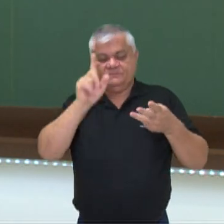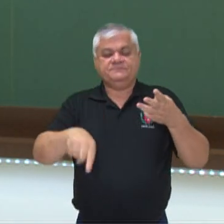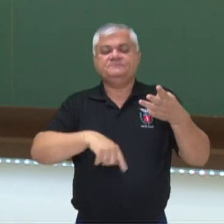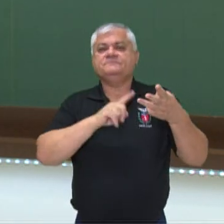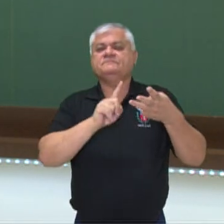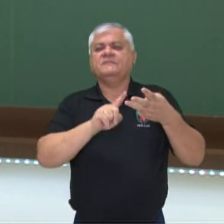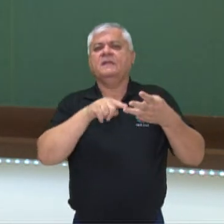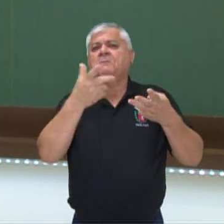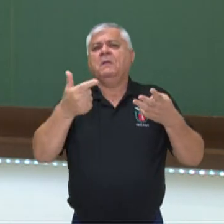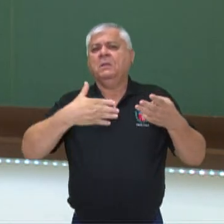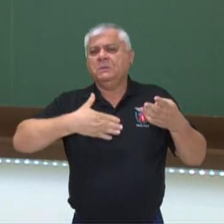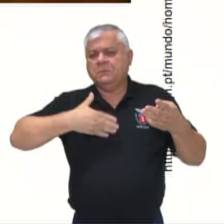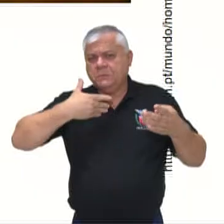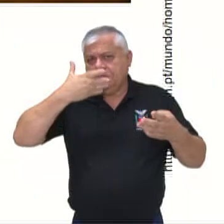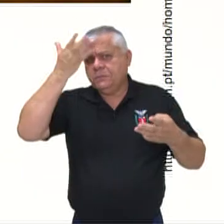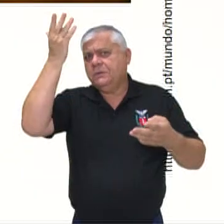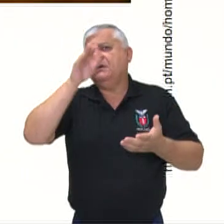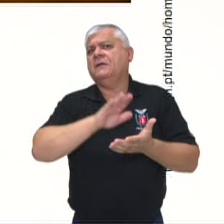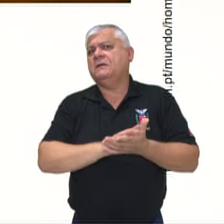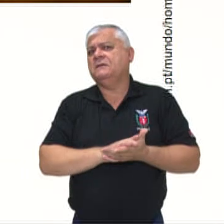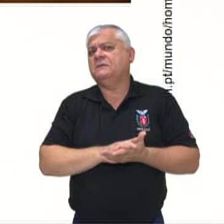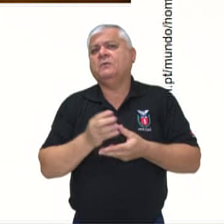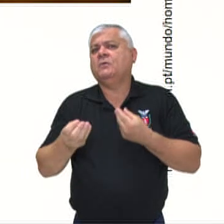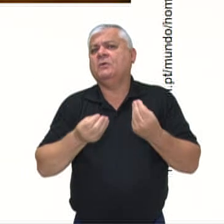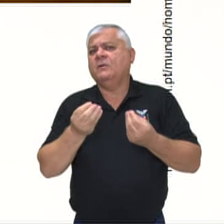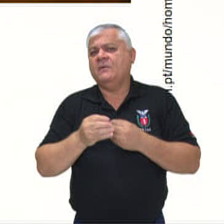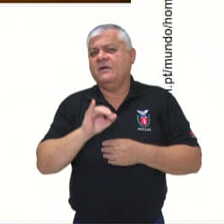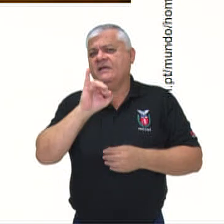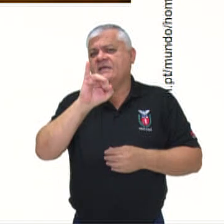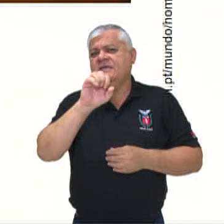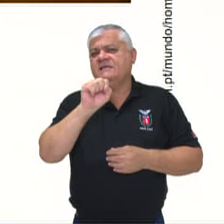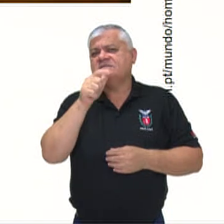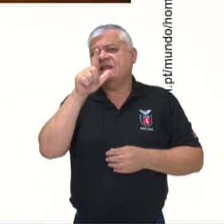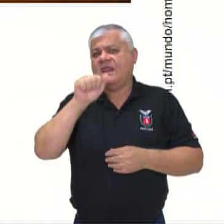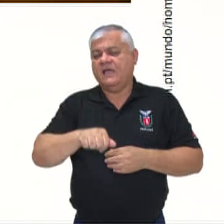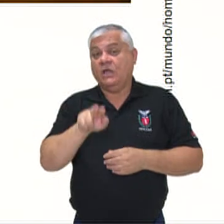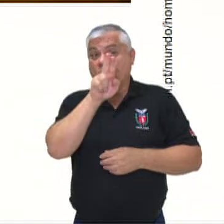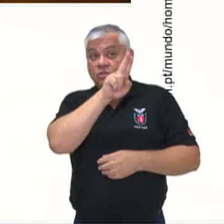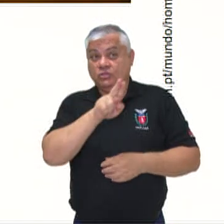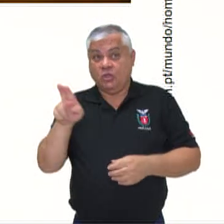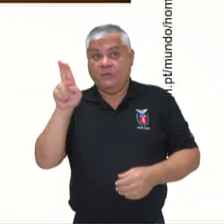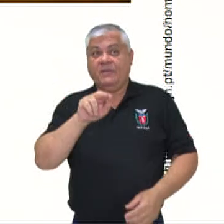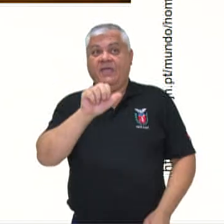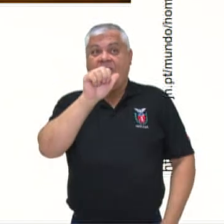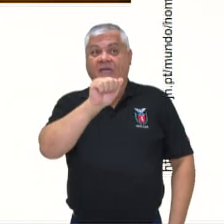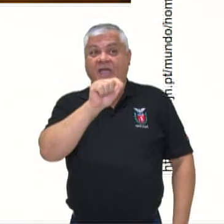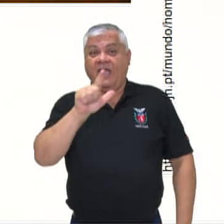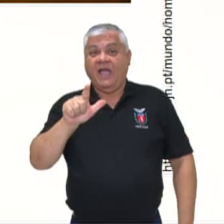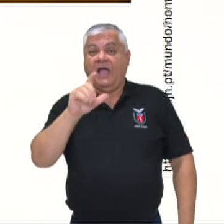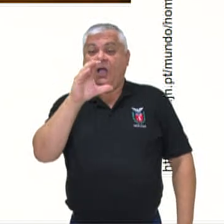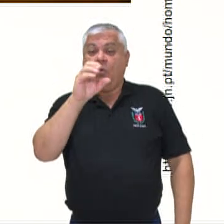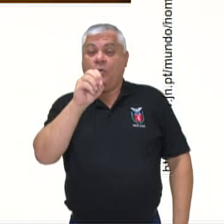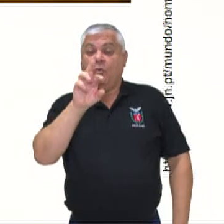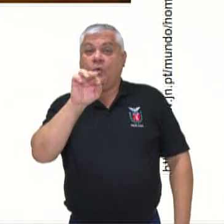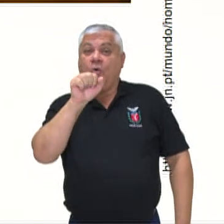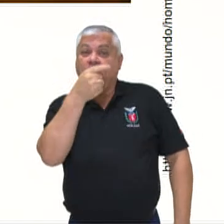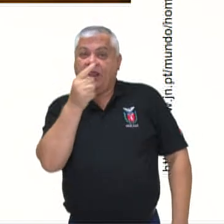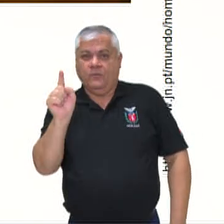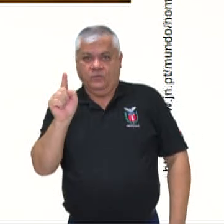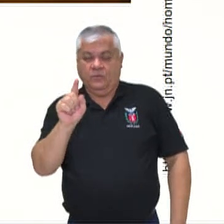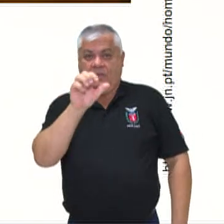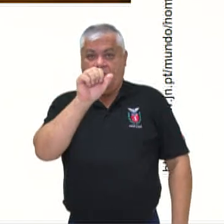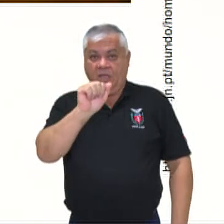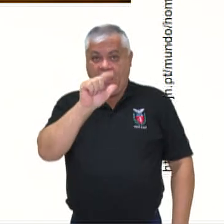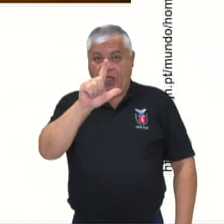os muçulmanos? E o Islã? Bem, o livro deles é chamado Corão ou Alcorão. É o Corão ou